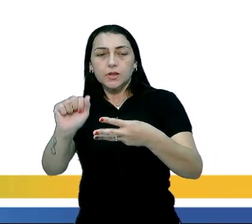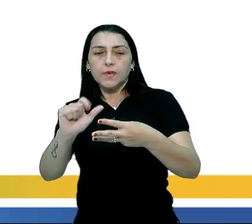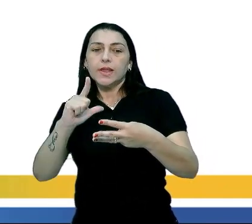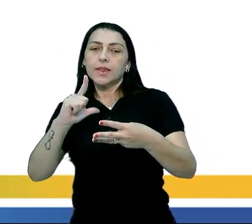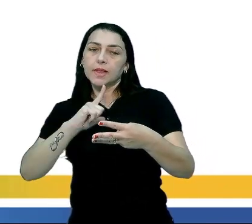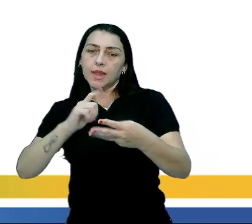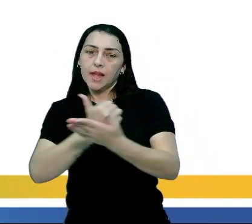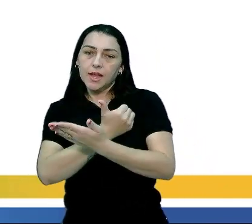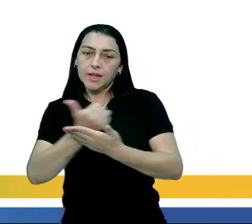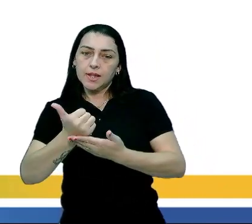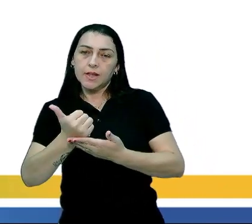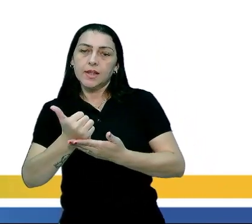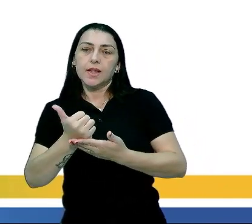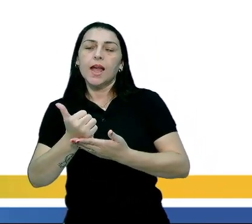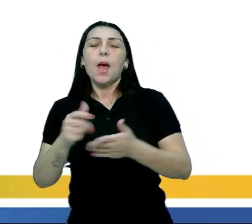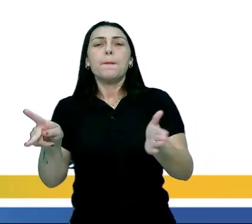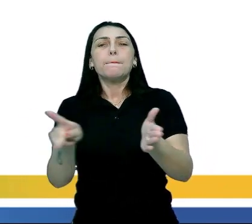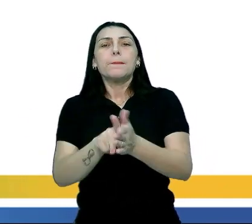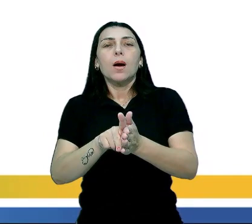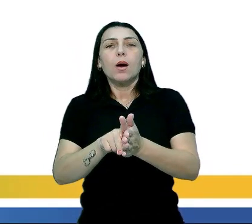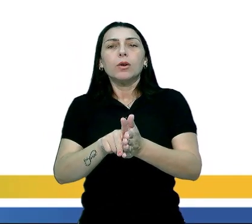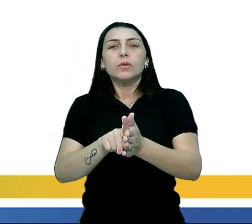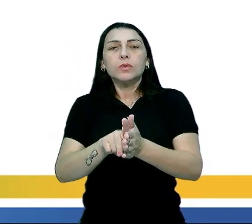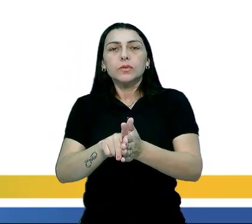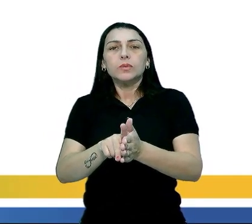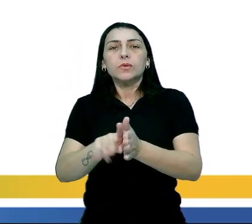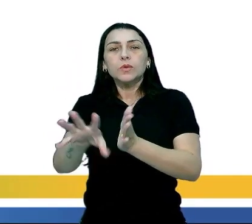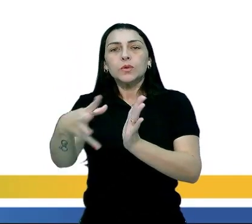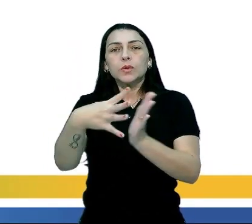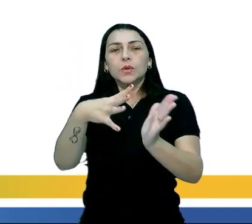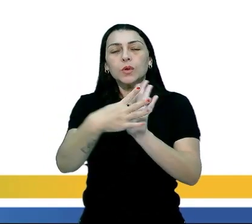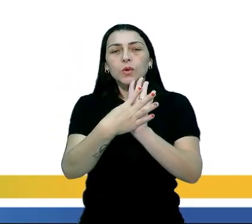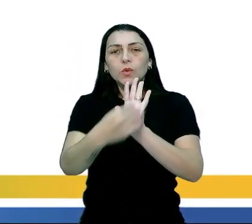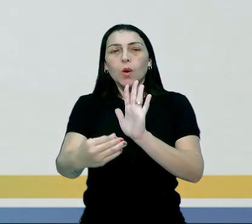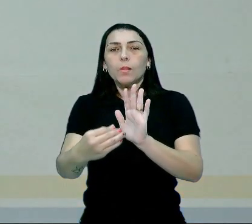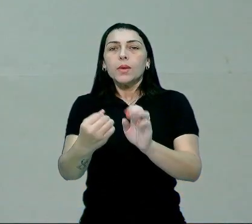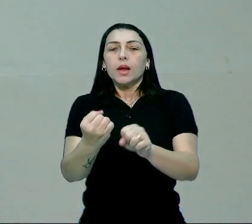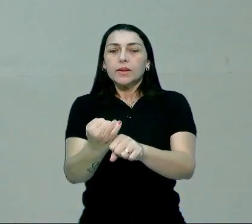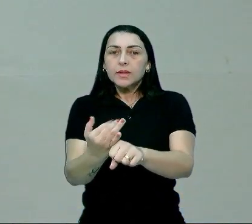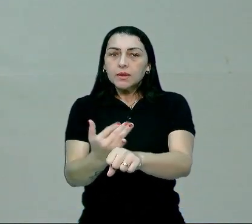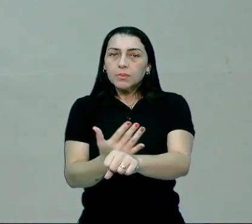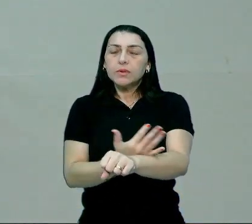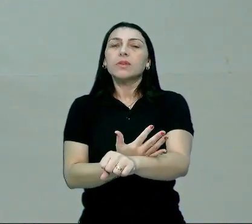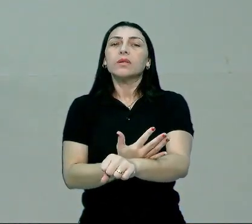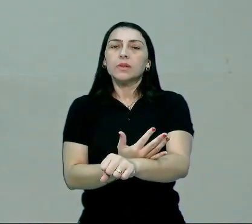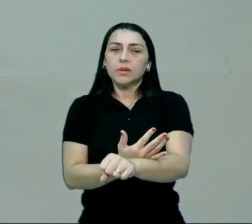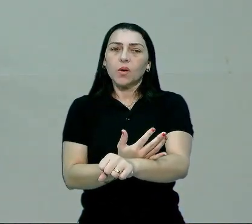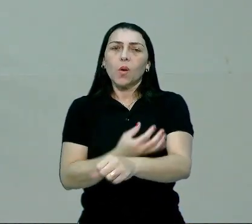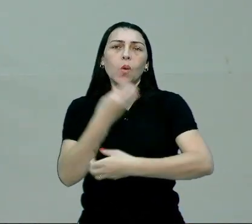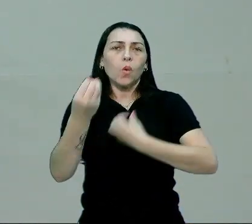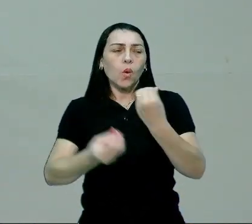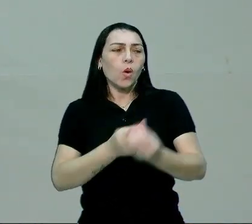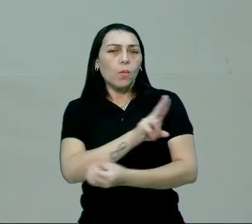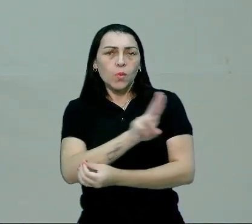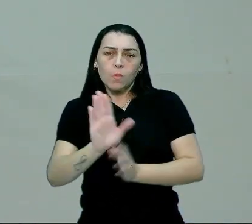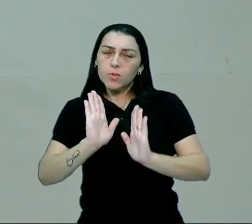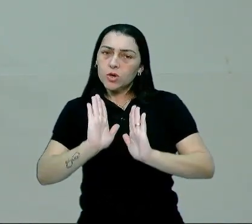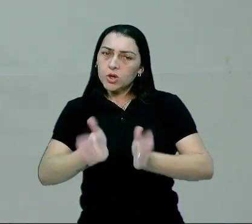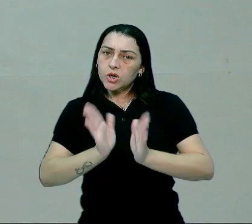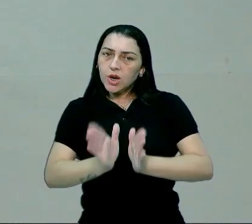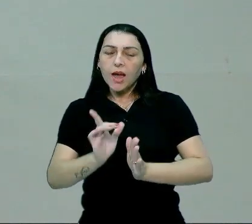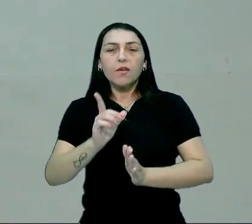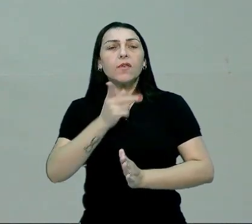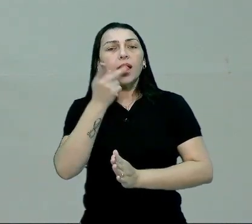A ação é inspirada em suas ações imediatas. Ou seja, como o próprio nome já